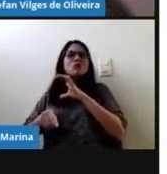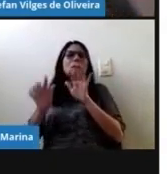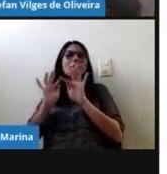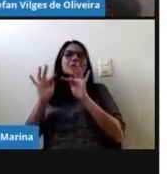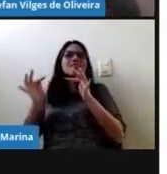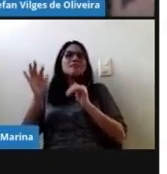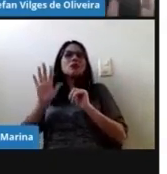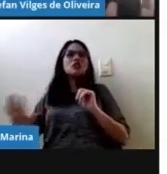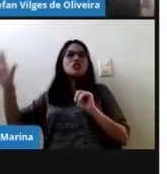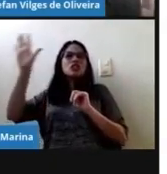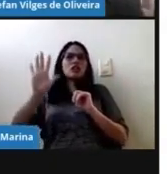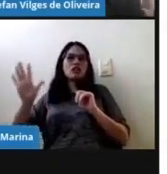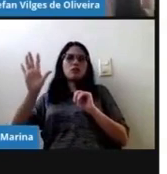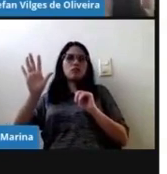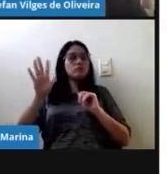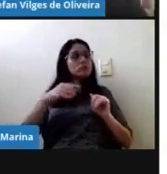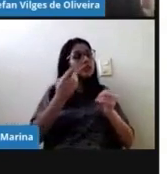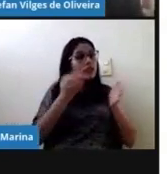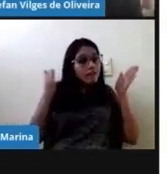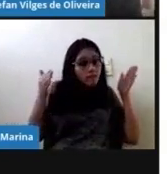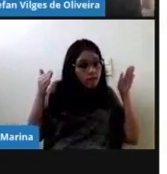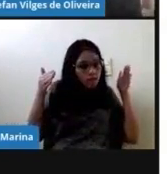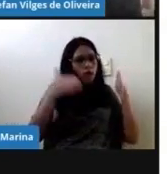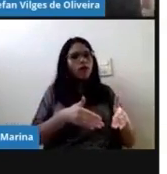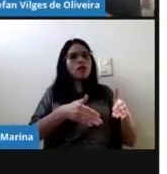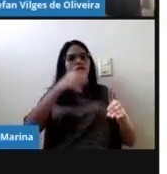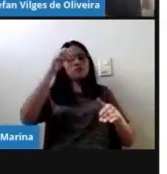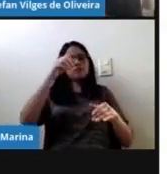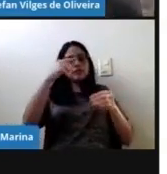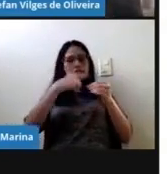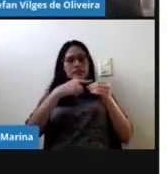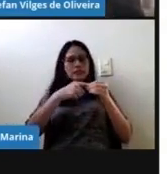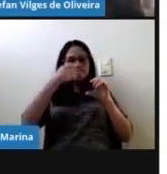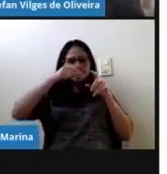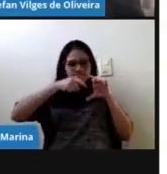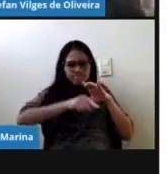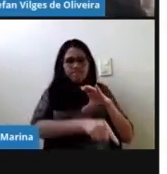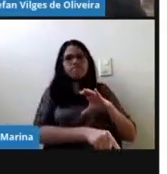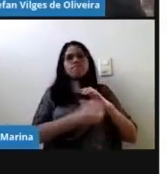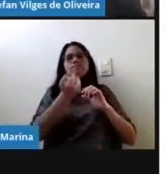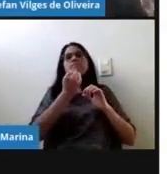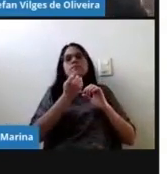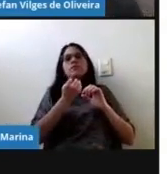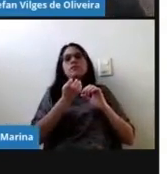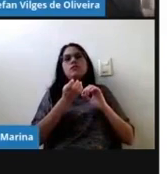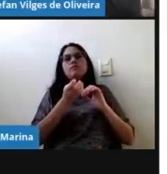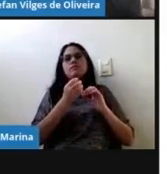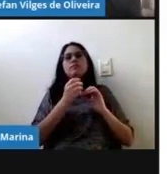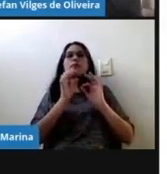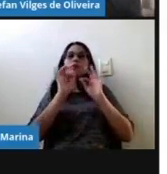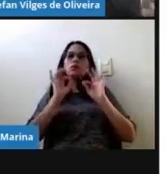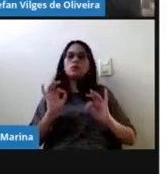públicas. Então, a nossa ideia era ter uma análise focada ainda a nível de município. Nós estratificamos essas simulações